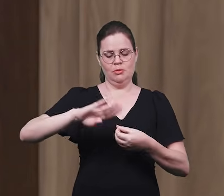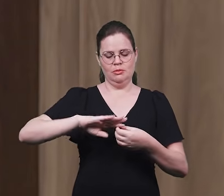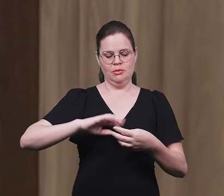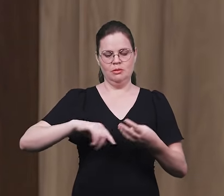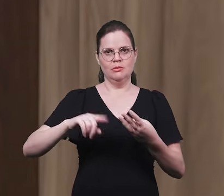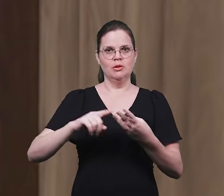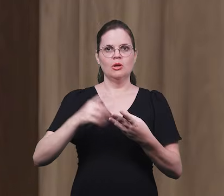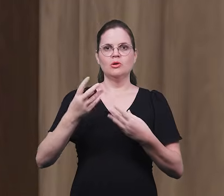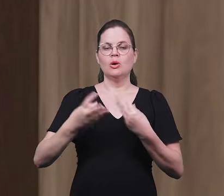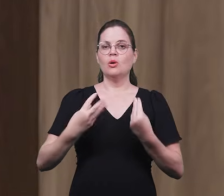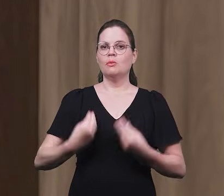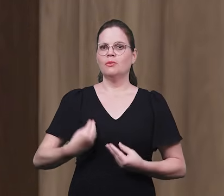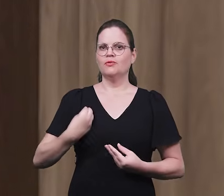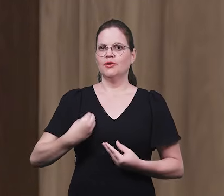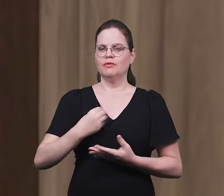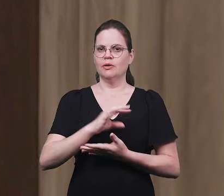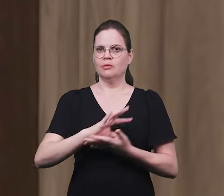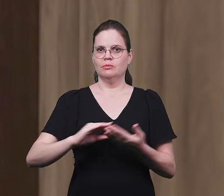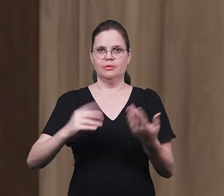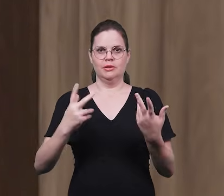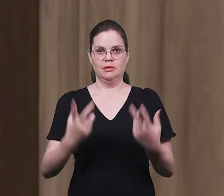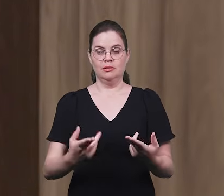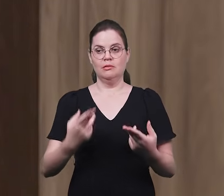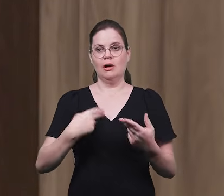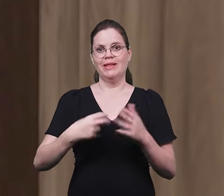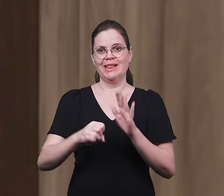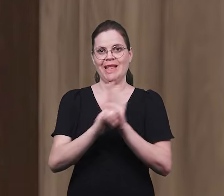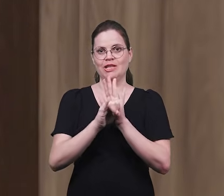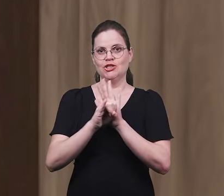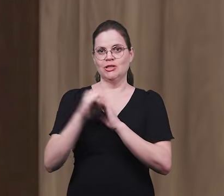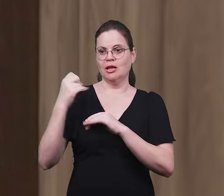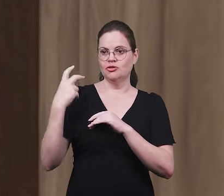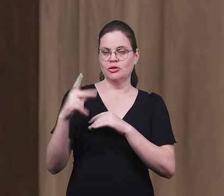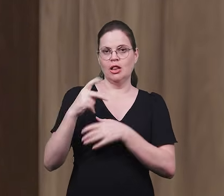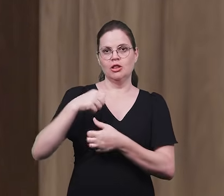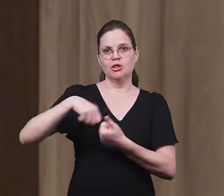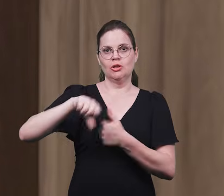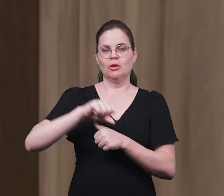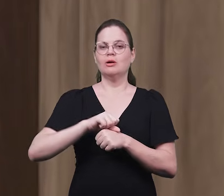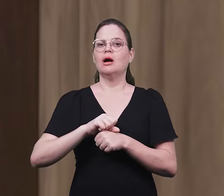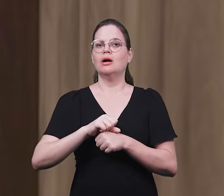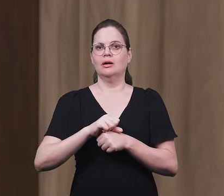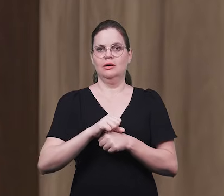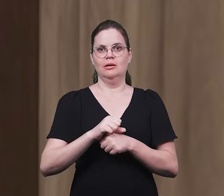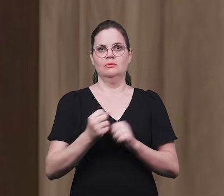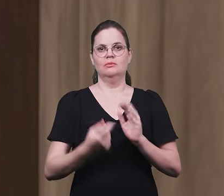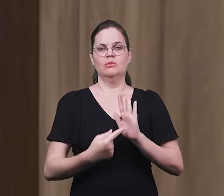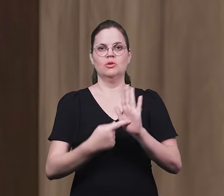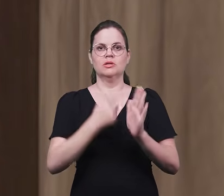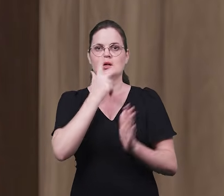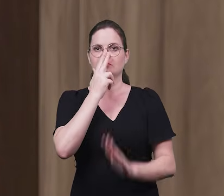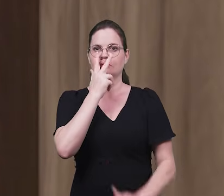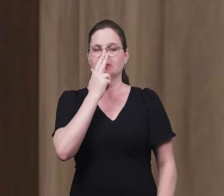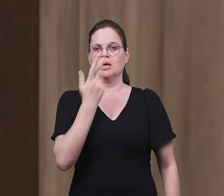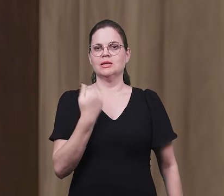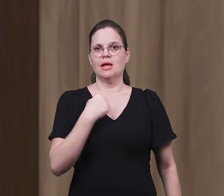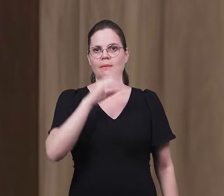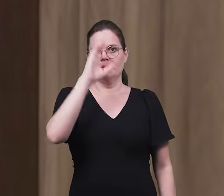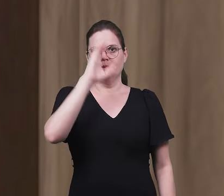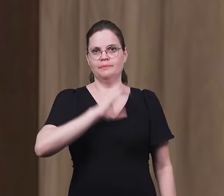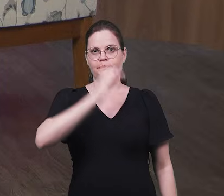e, na verdade, correspondia a uma mudança de identidade. O mundo quer fazer